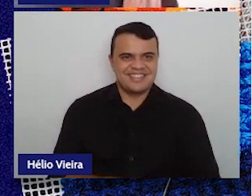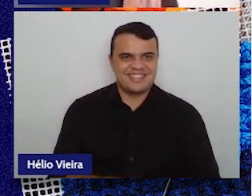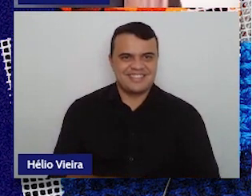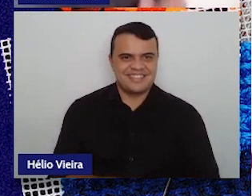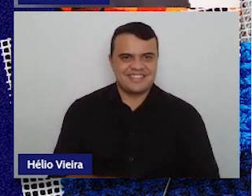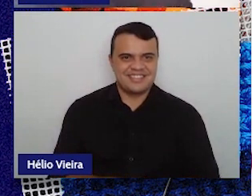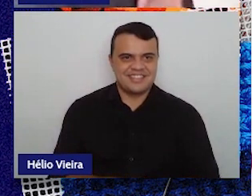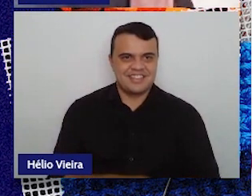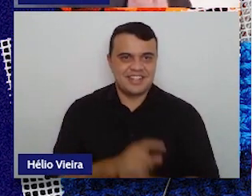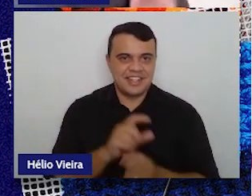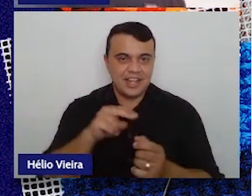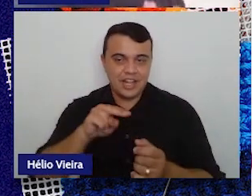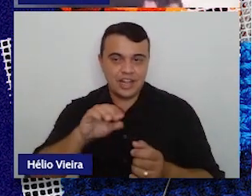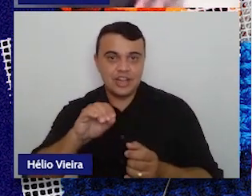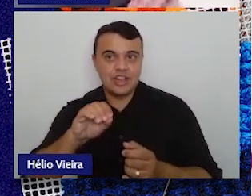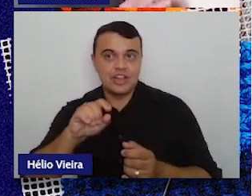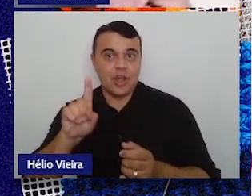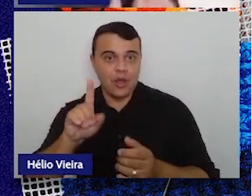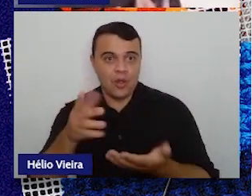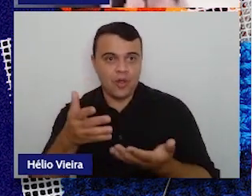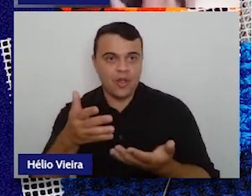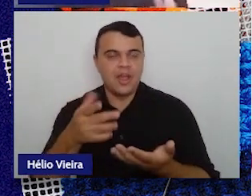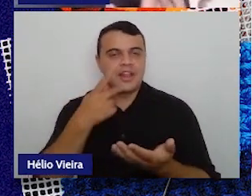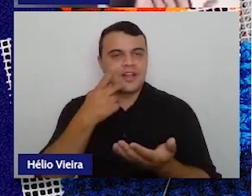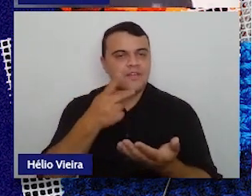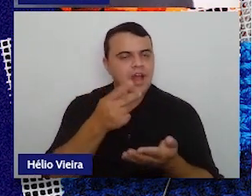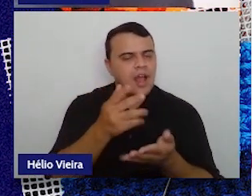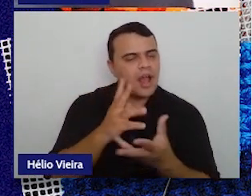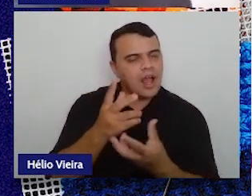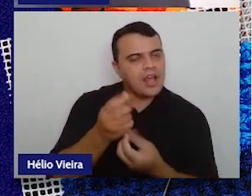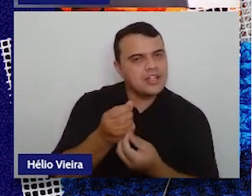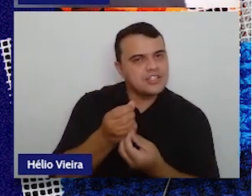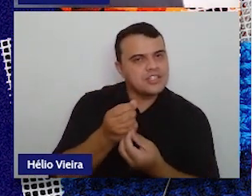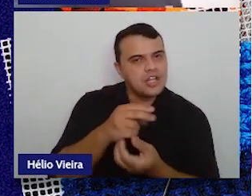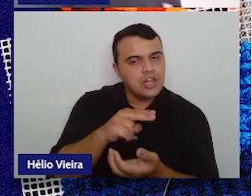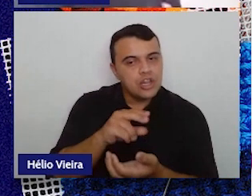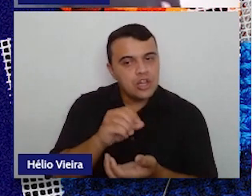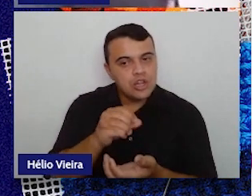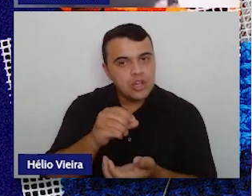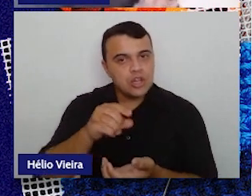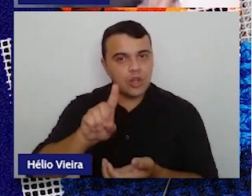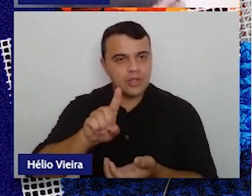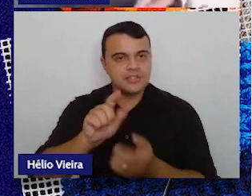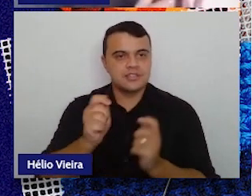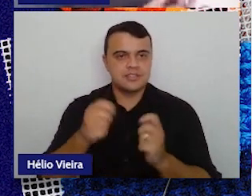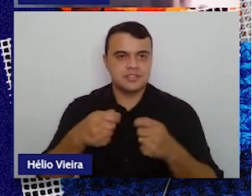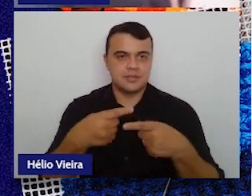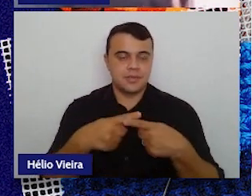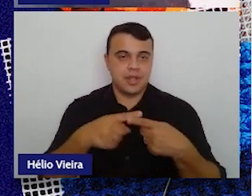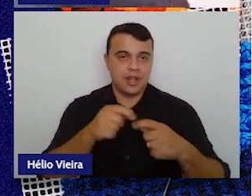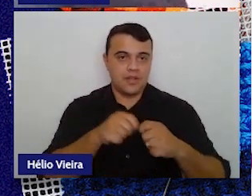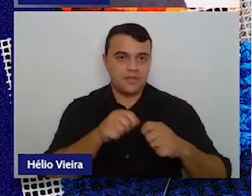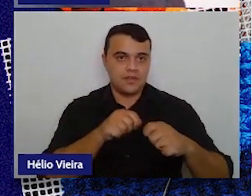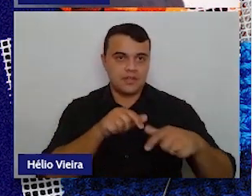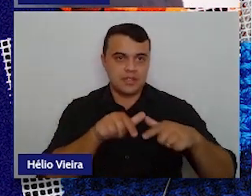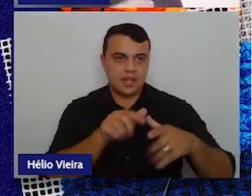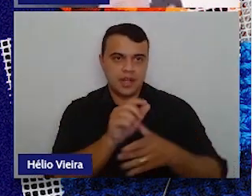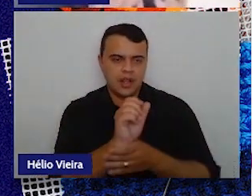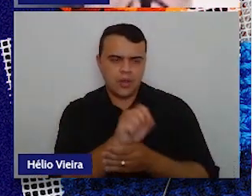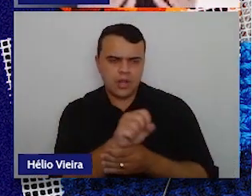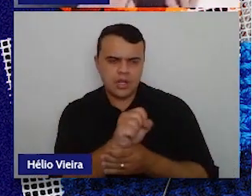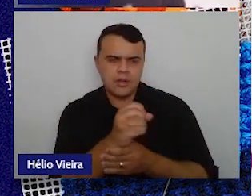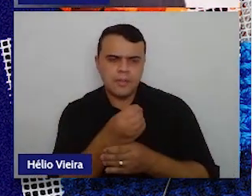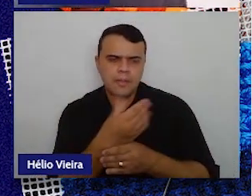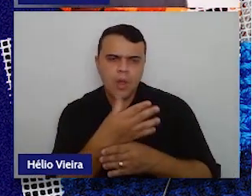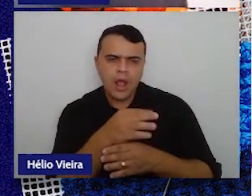O macramê é a arte de dar nós e tecer através desses nós. Ele trabalha a coordenação motora fina, a gente